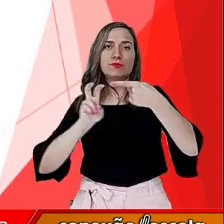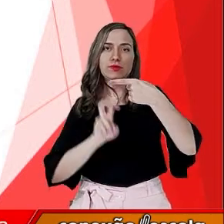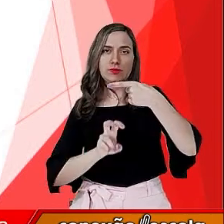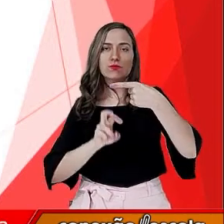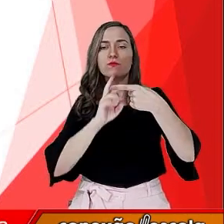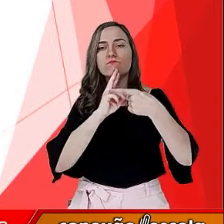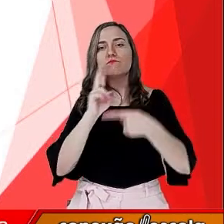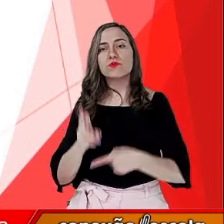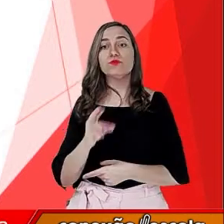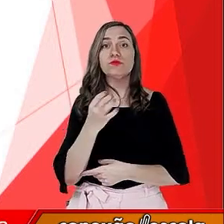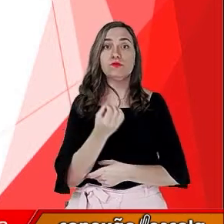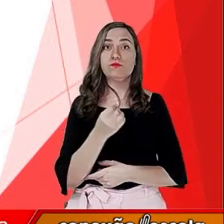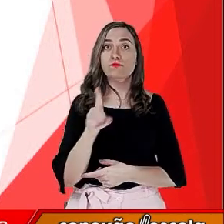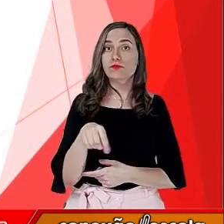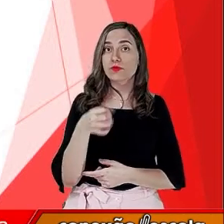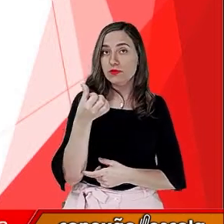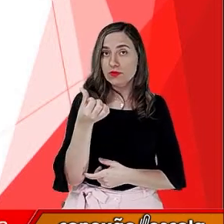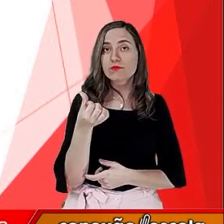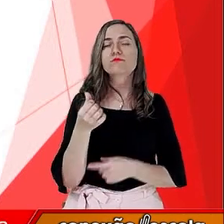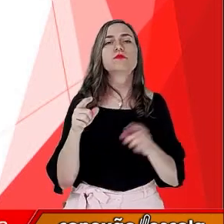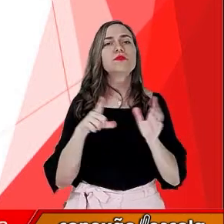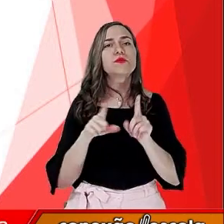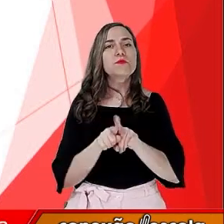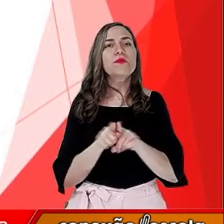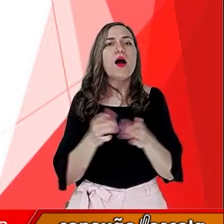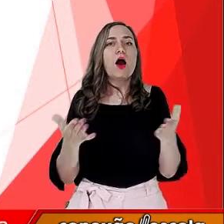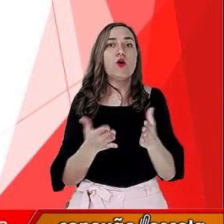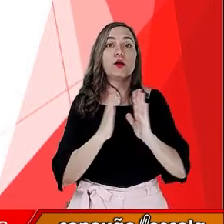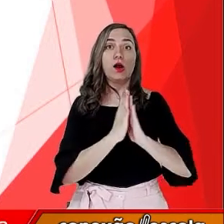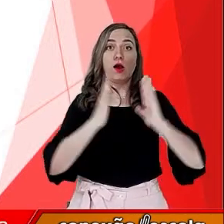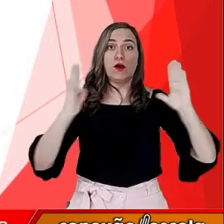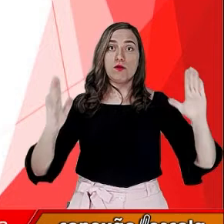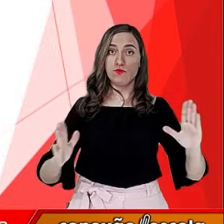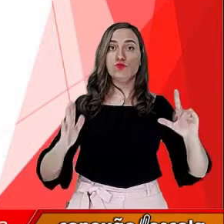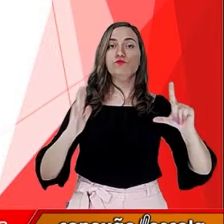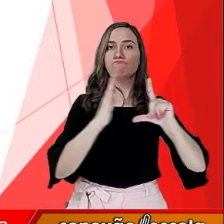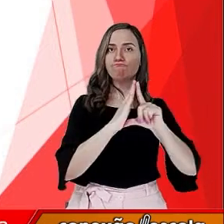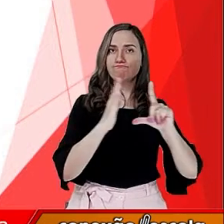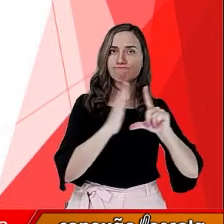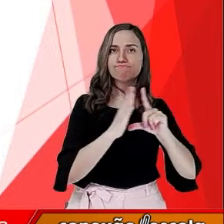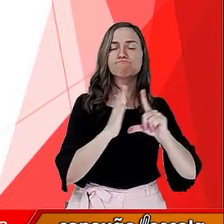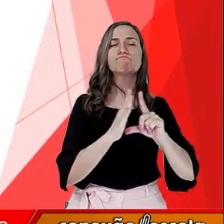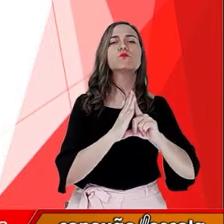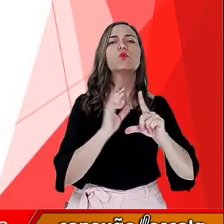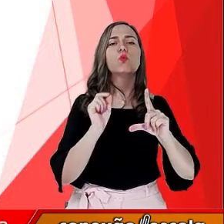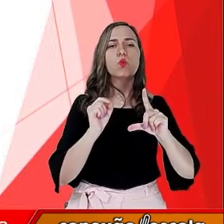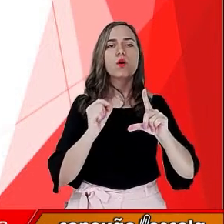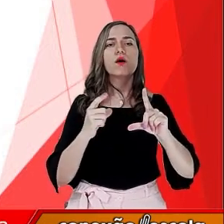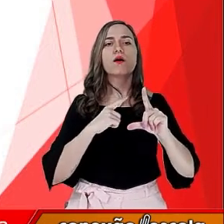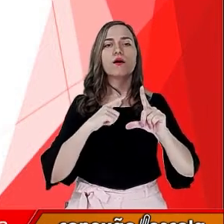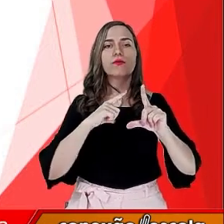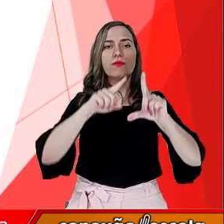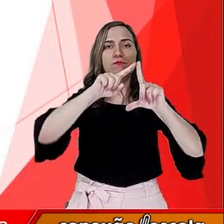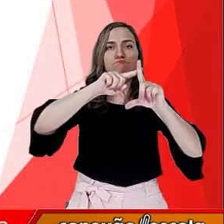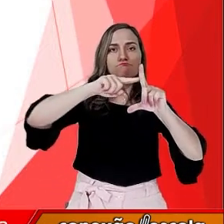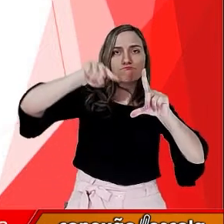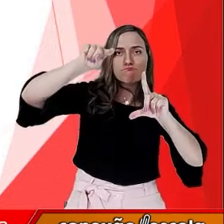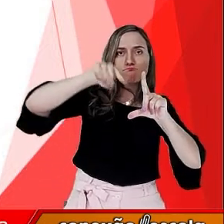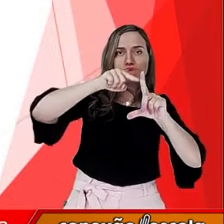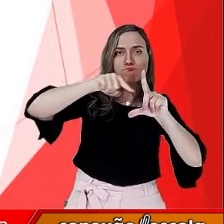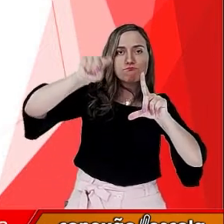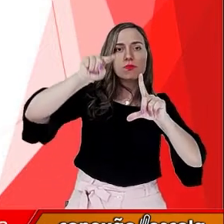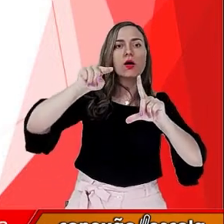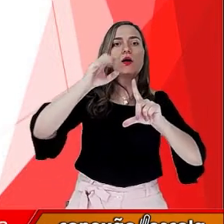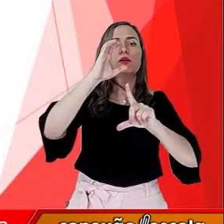gera 0,6. E, por último, no último triângulo, o cateto que está vizinho ao ângulo alfa, que forma o